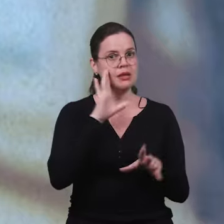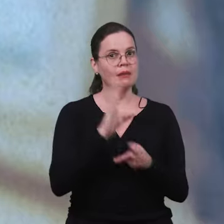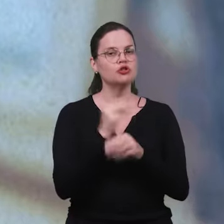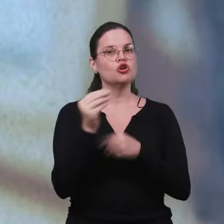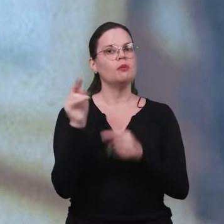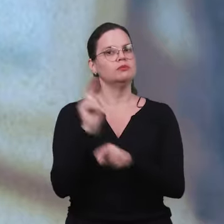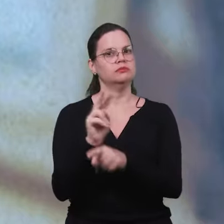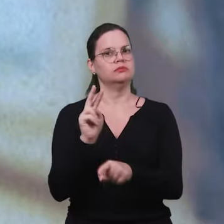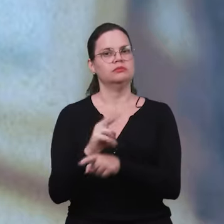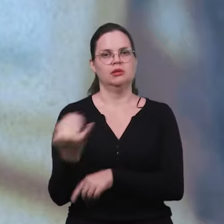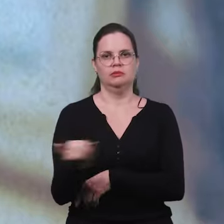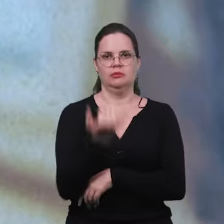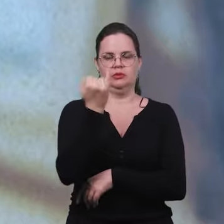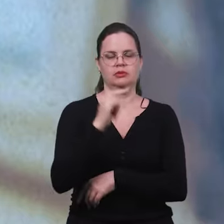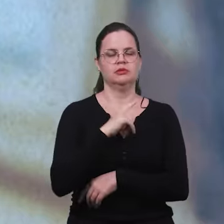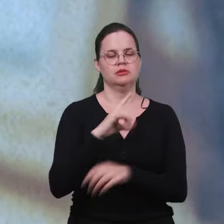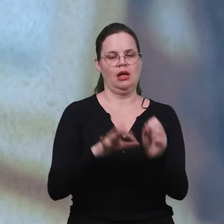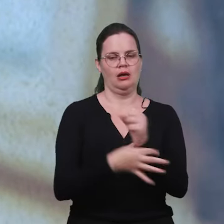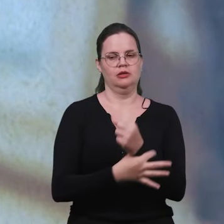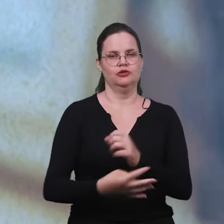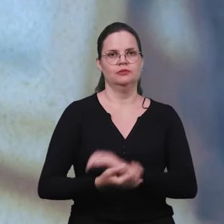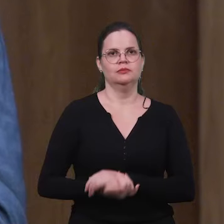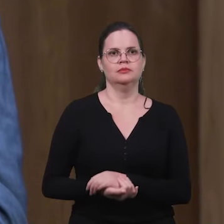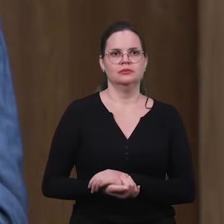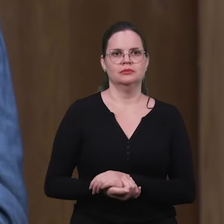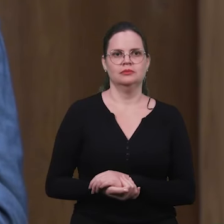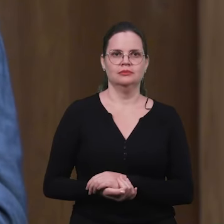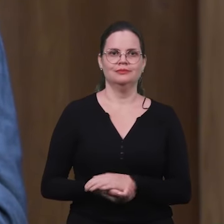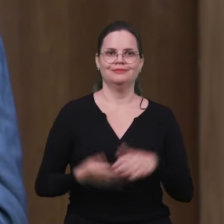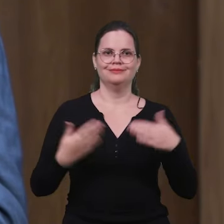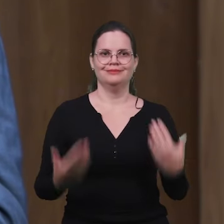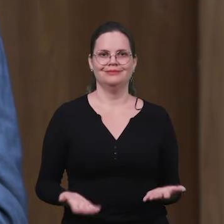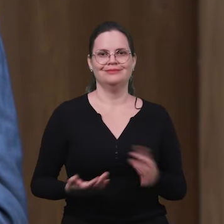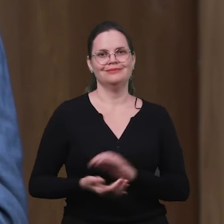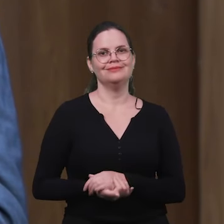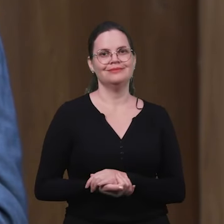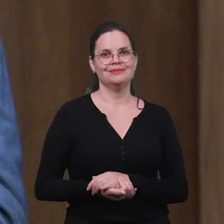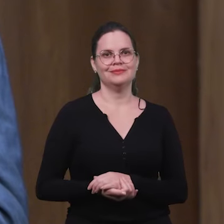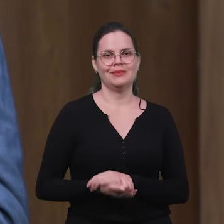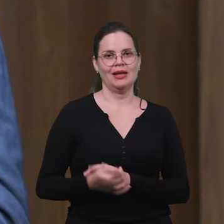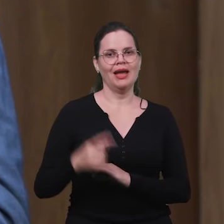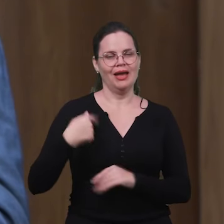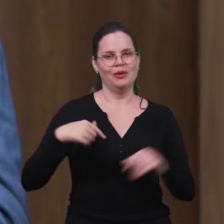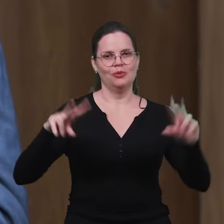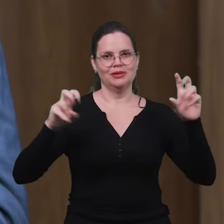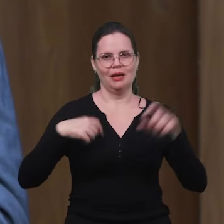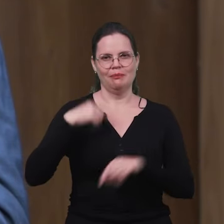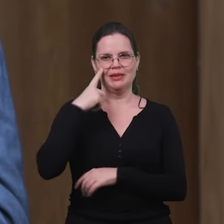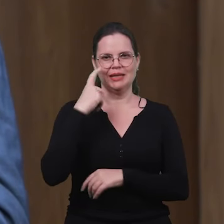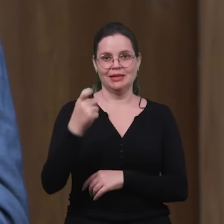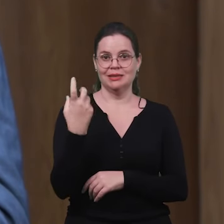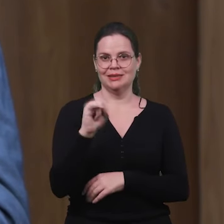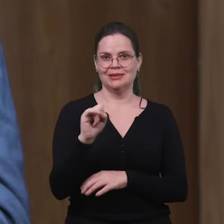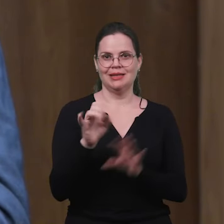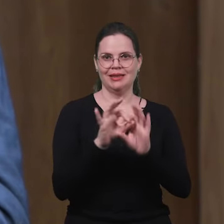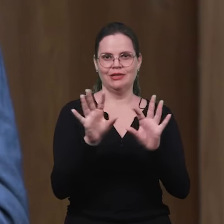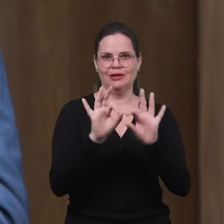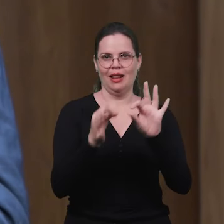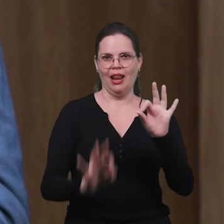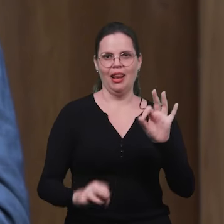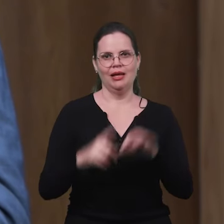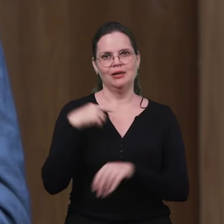vezes, precisam, o ideal é que eles estejam protegidos. Estejam protegidos. Doutora Saulo, sem sombra de dúvidas, é um tema muito interessante que, se deixar, a gente